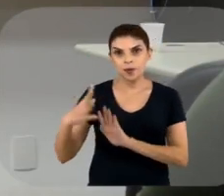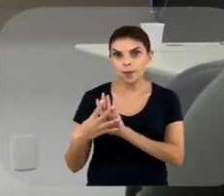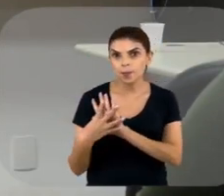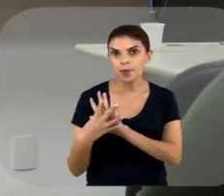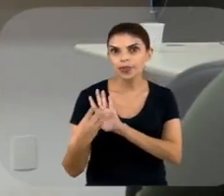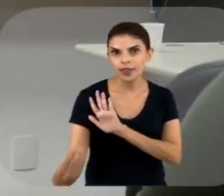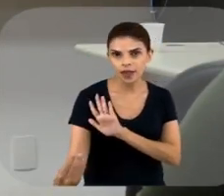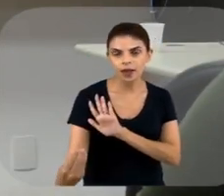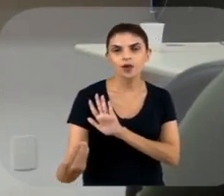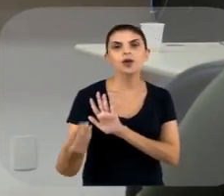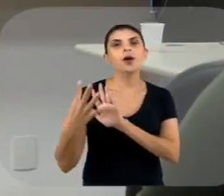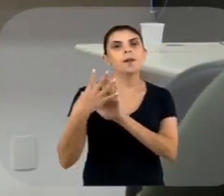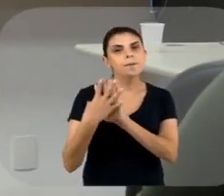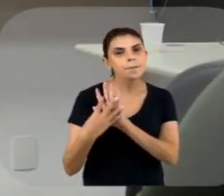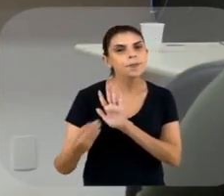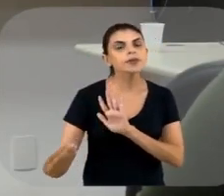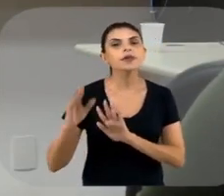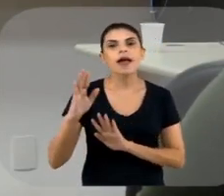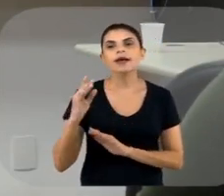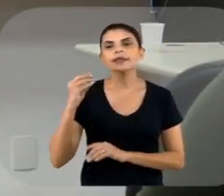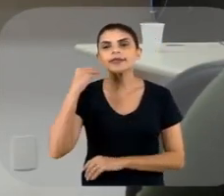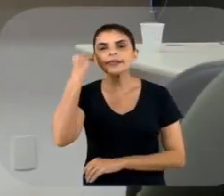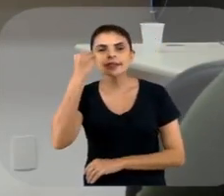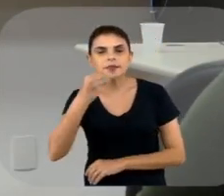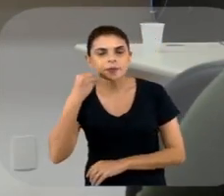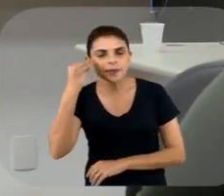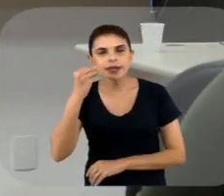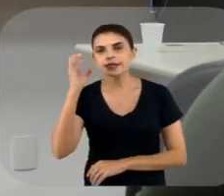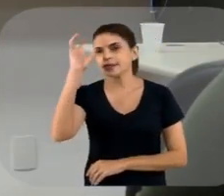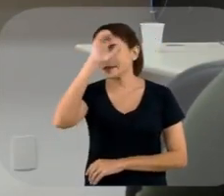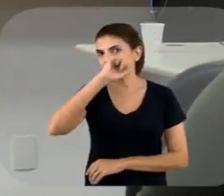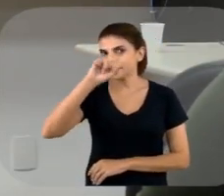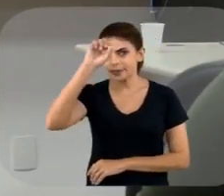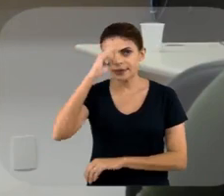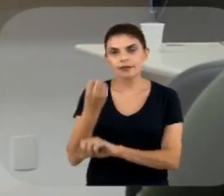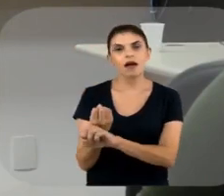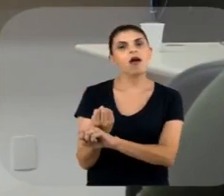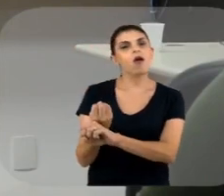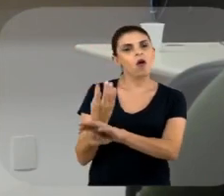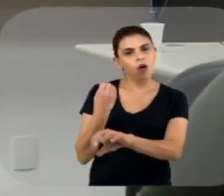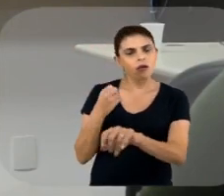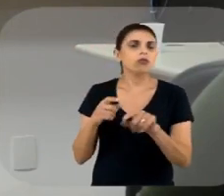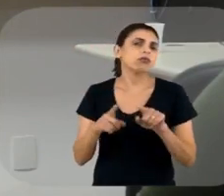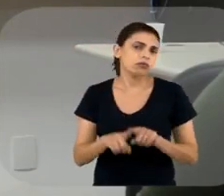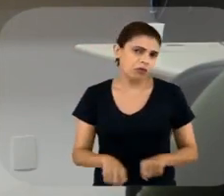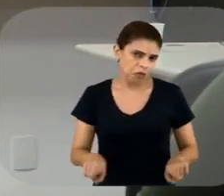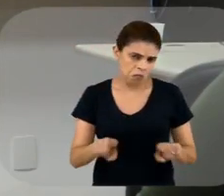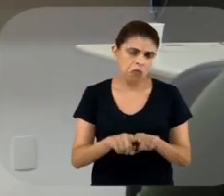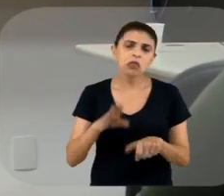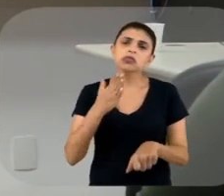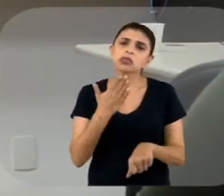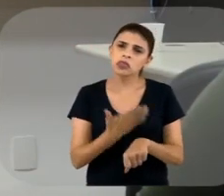modelo, né, é o Design de Experiências de Aprendizagem Online, que também